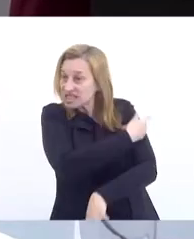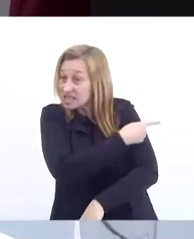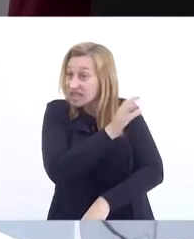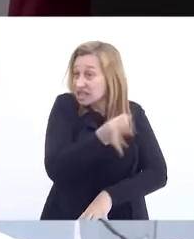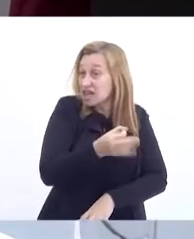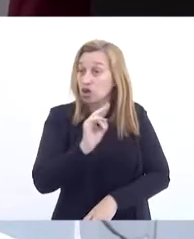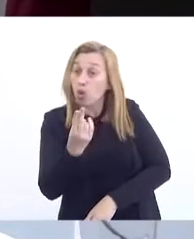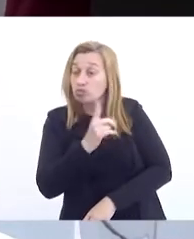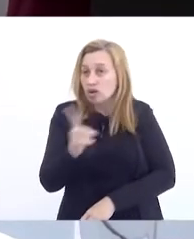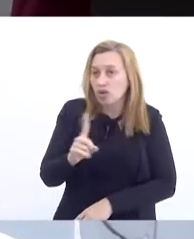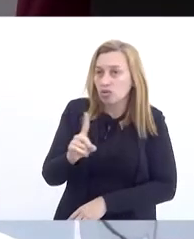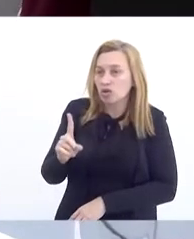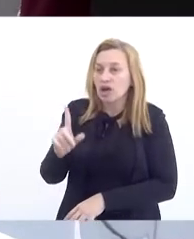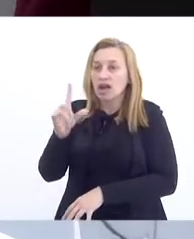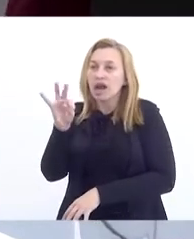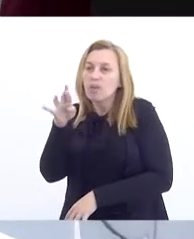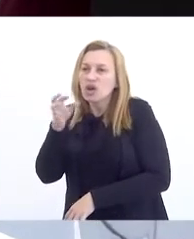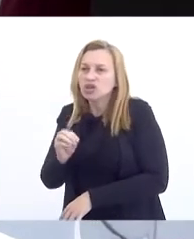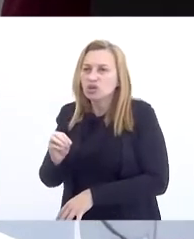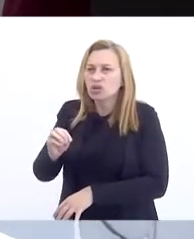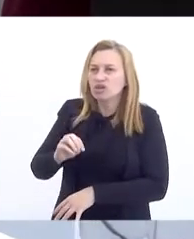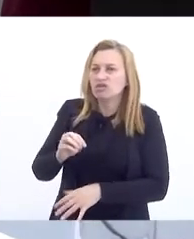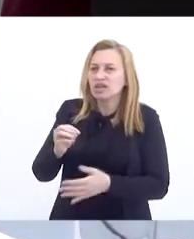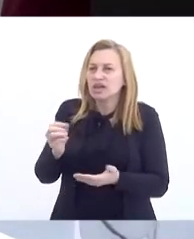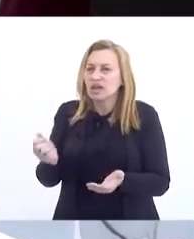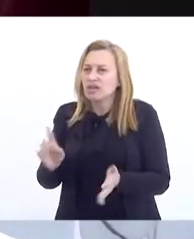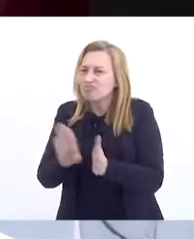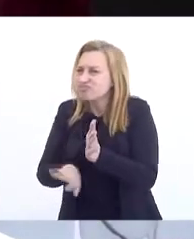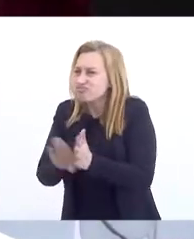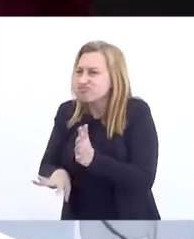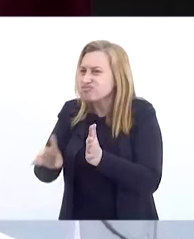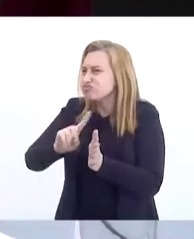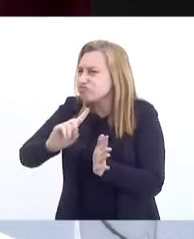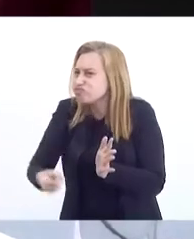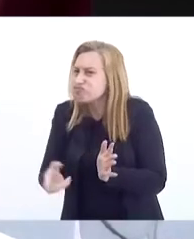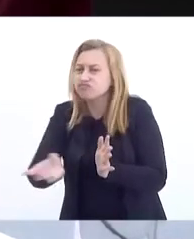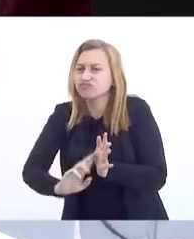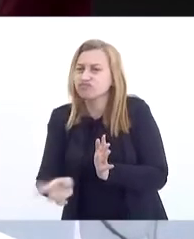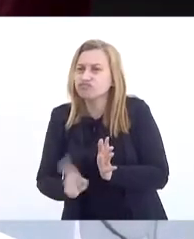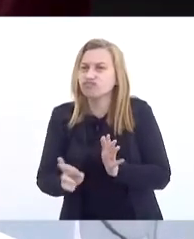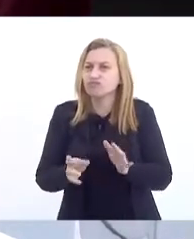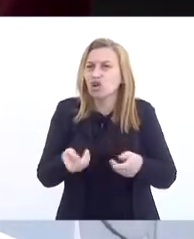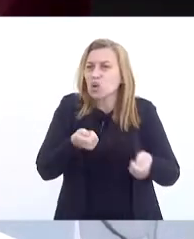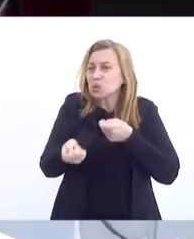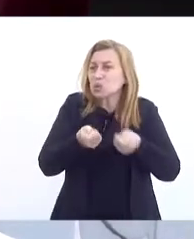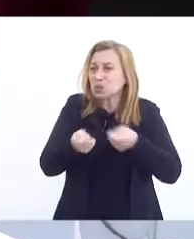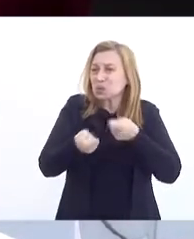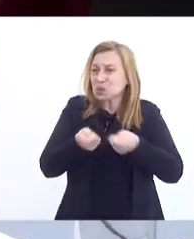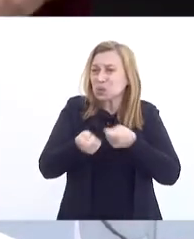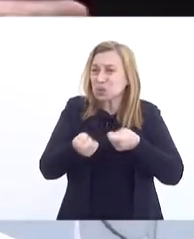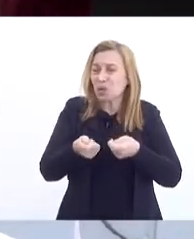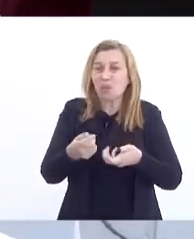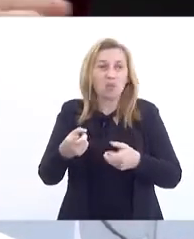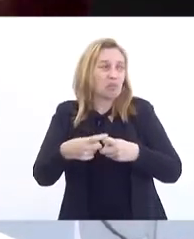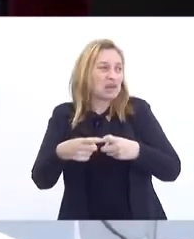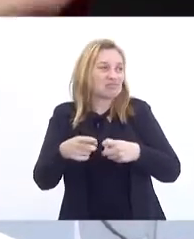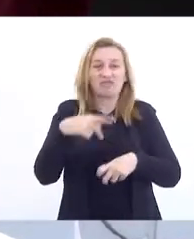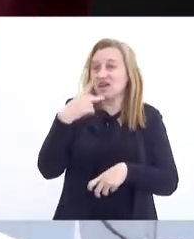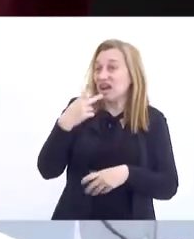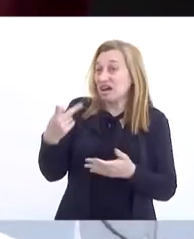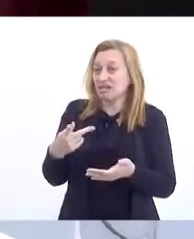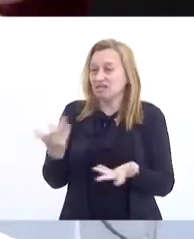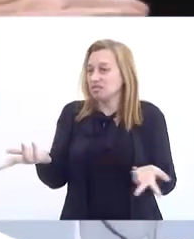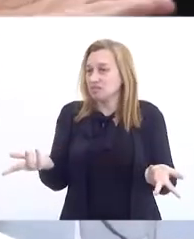gastaram bilhões de reais, foi aprovado pelo ente regulatório, o médico vai dizer...